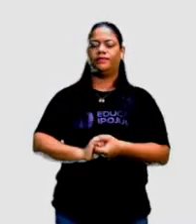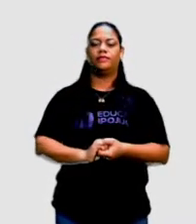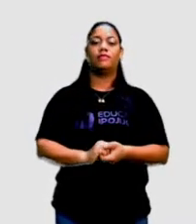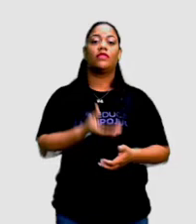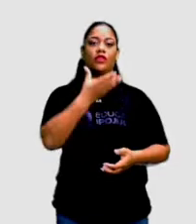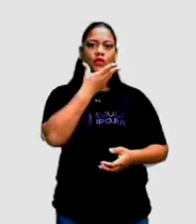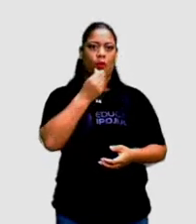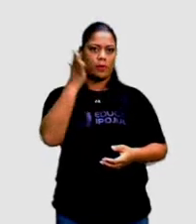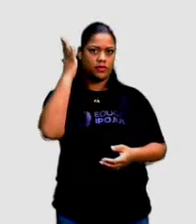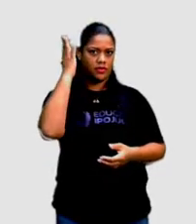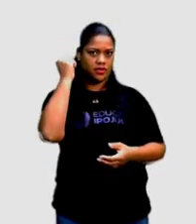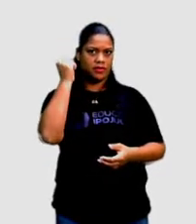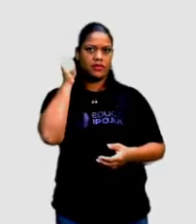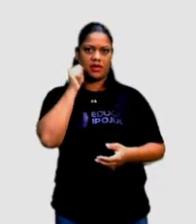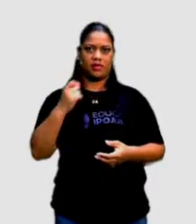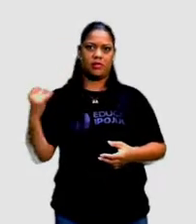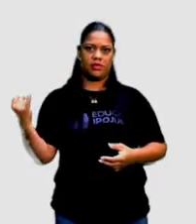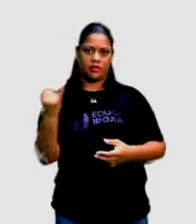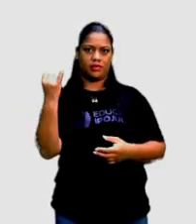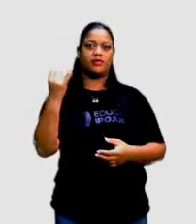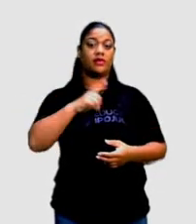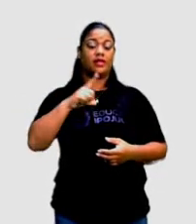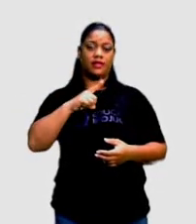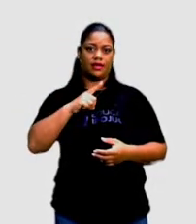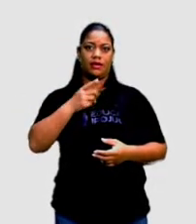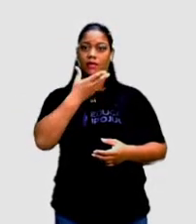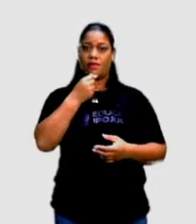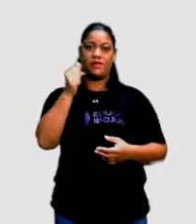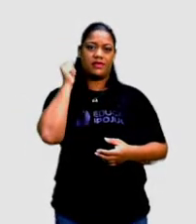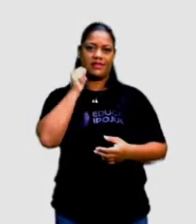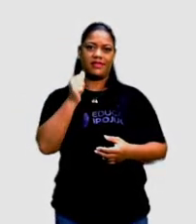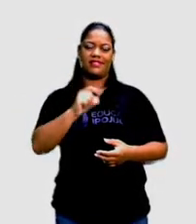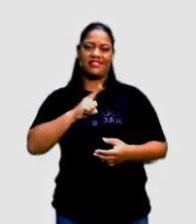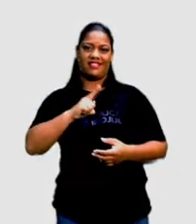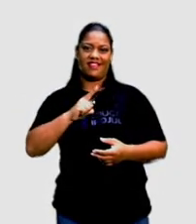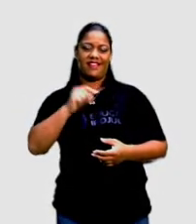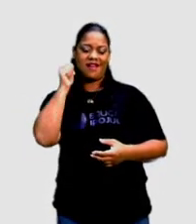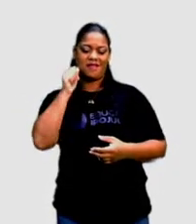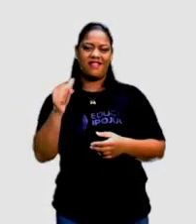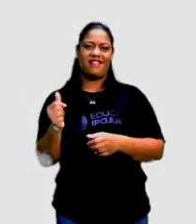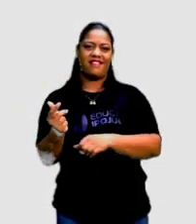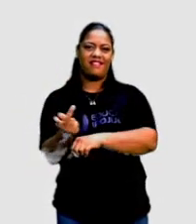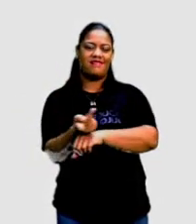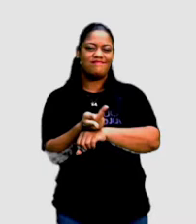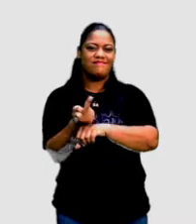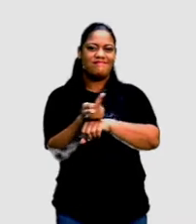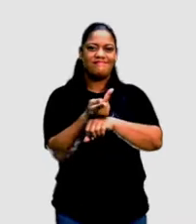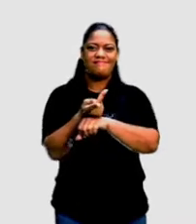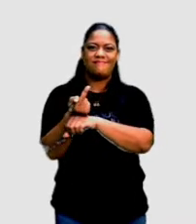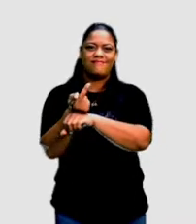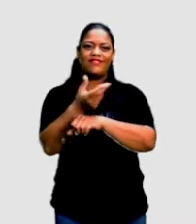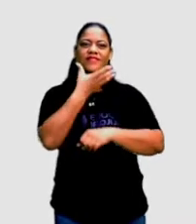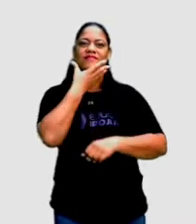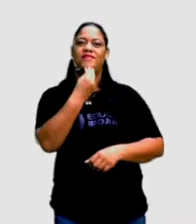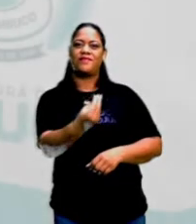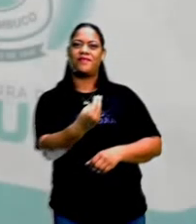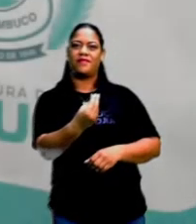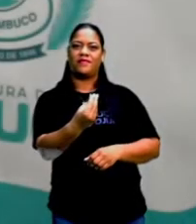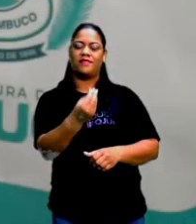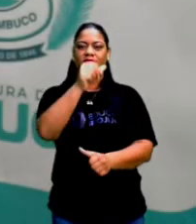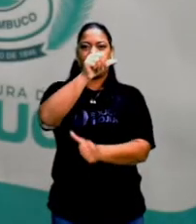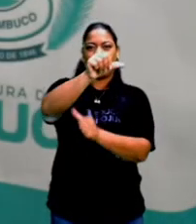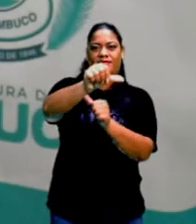Se o homem soubesse o valor que tem, a mulher andaria de quatro à sua procura. Veja